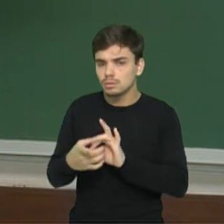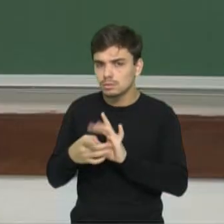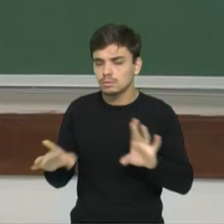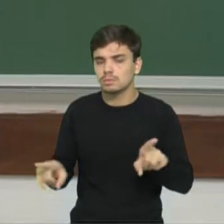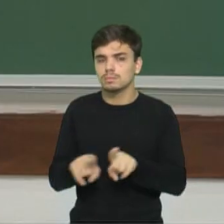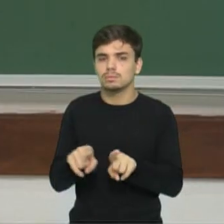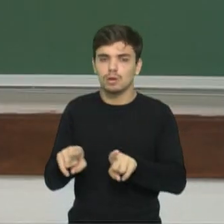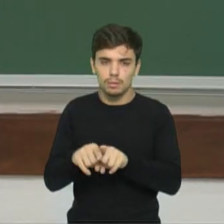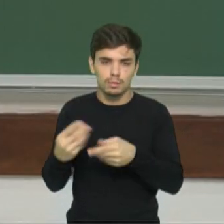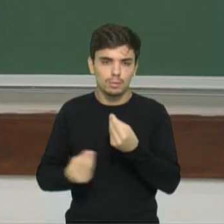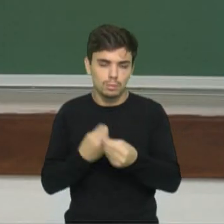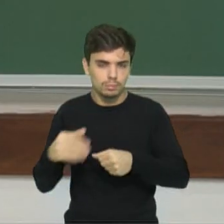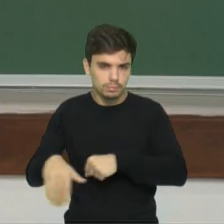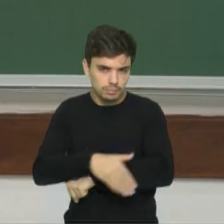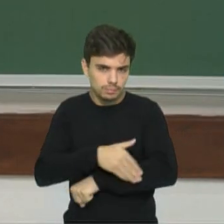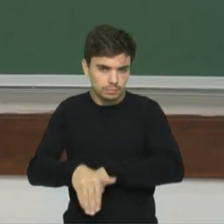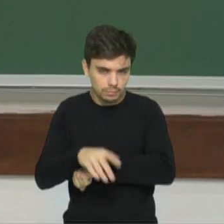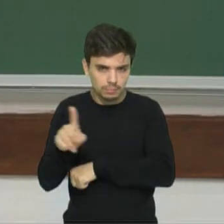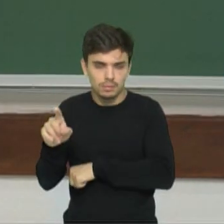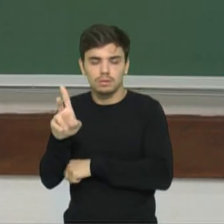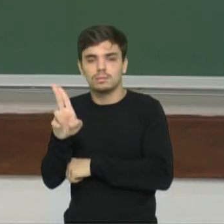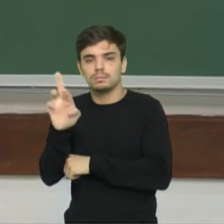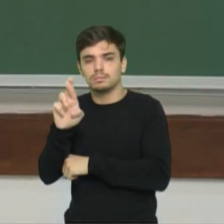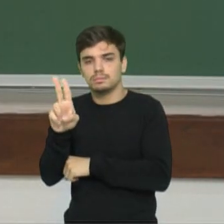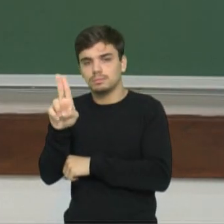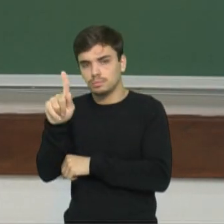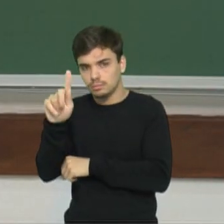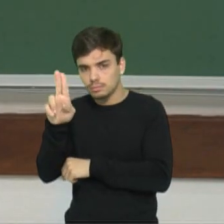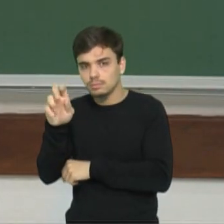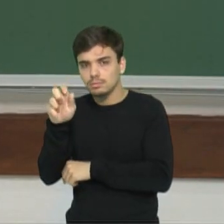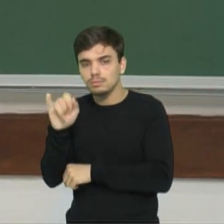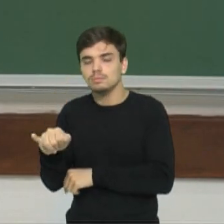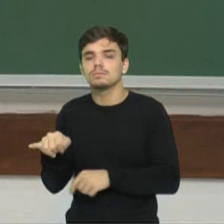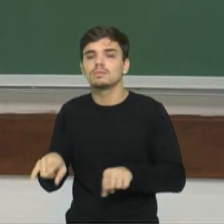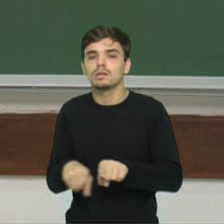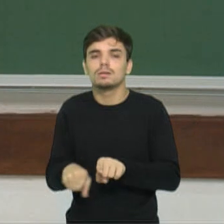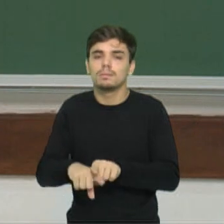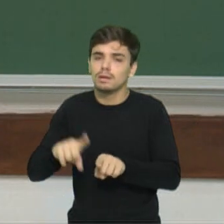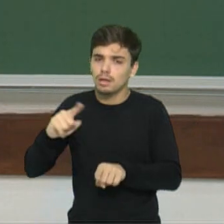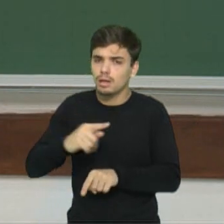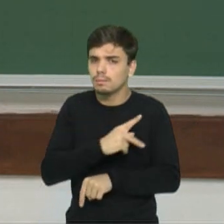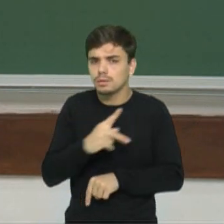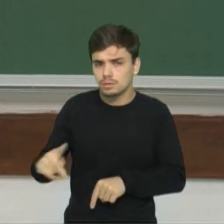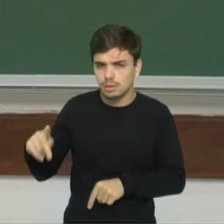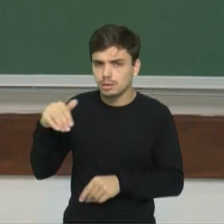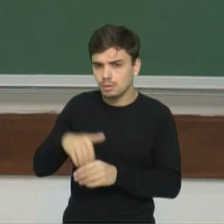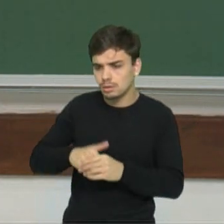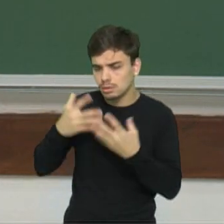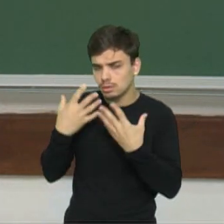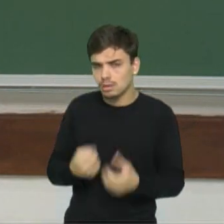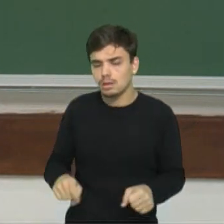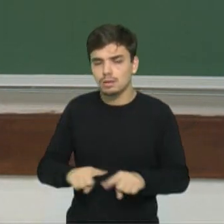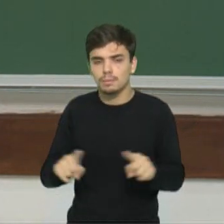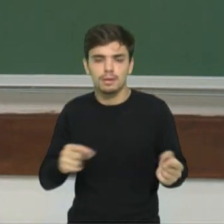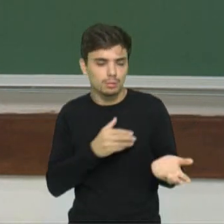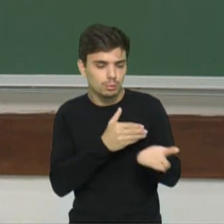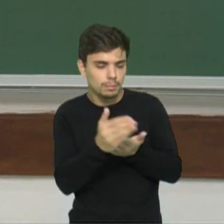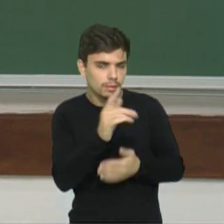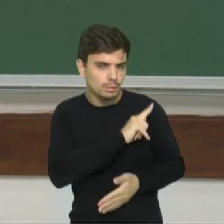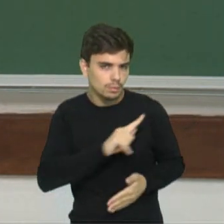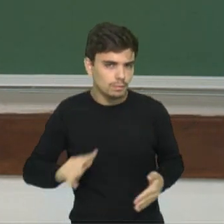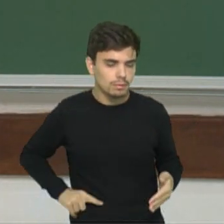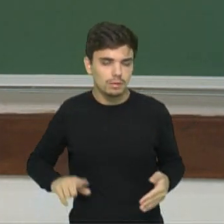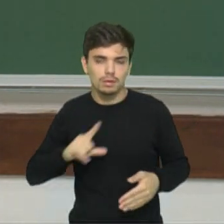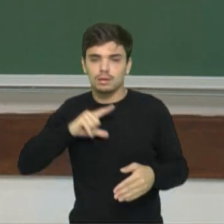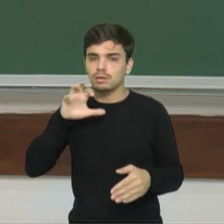no cotidiano nas ruas do Uruguai. Então, ele foi presidente eleito, mas já vai ter aí no início do seu governo essas ações que